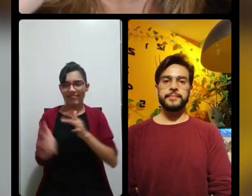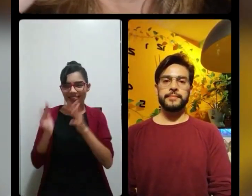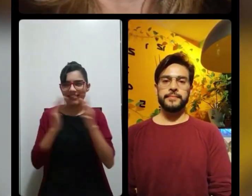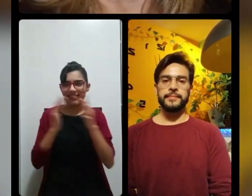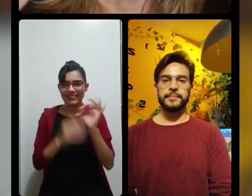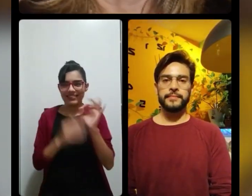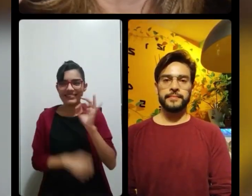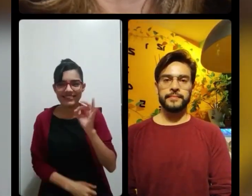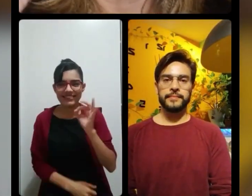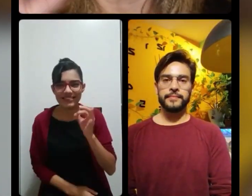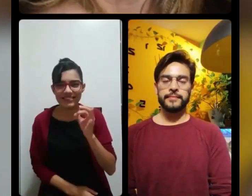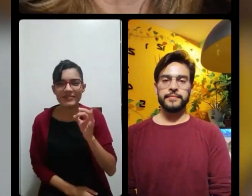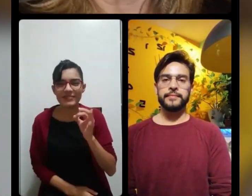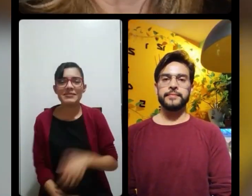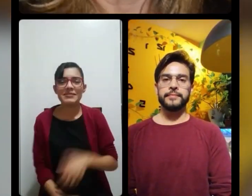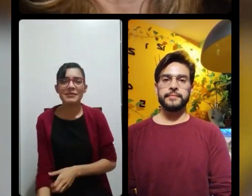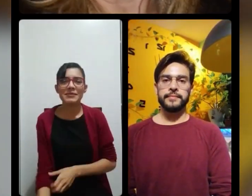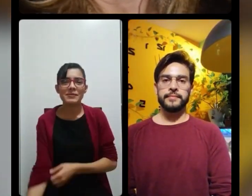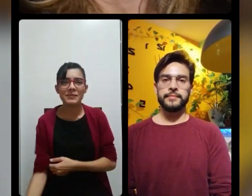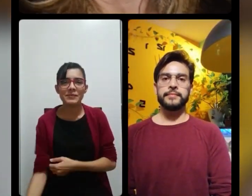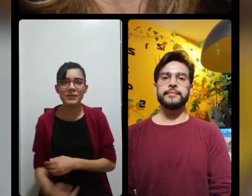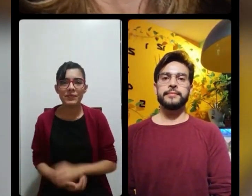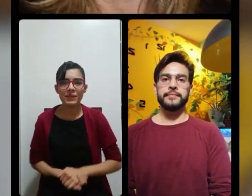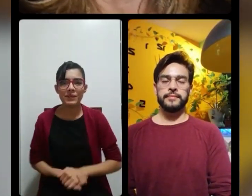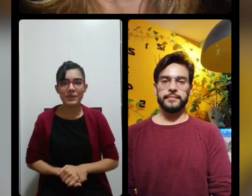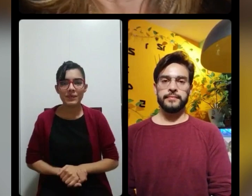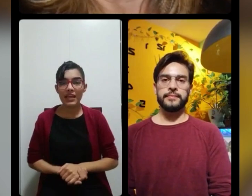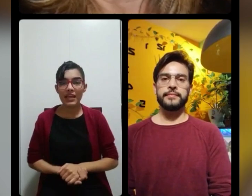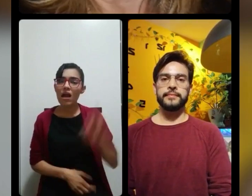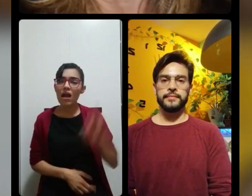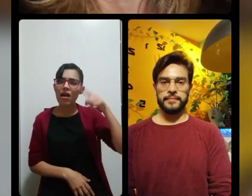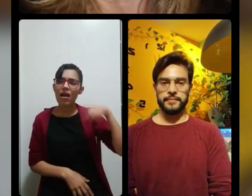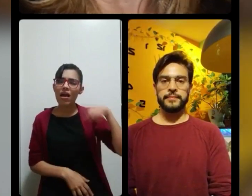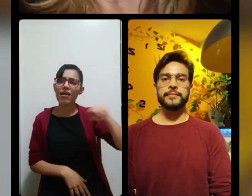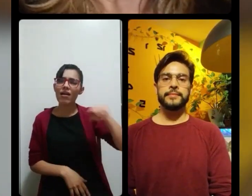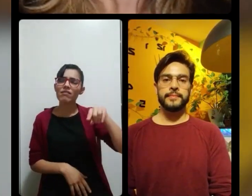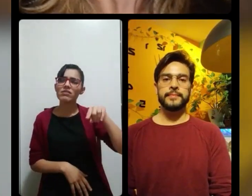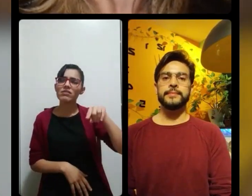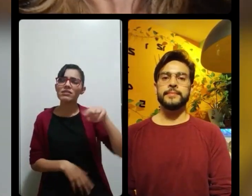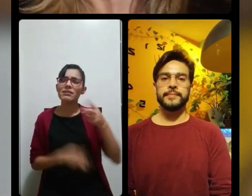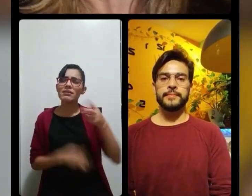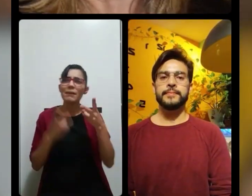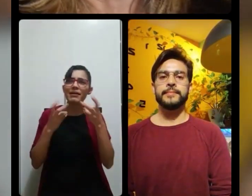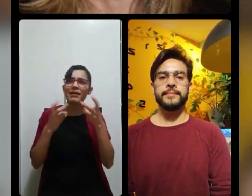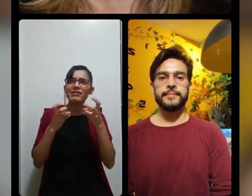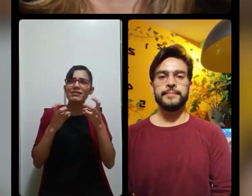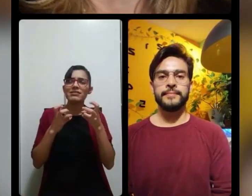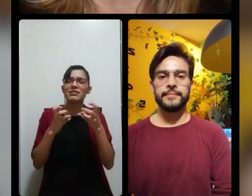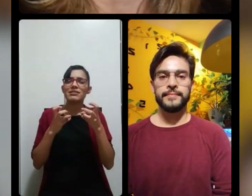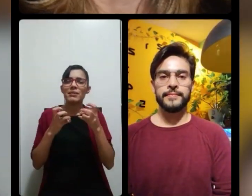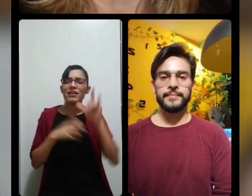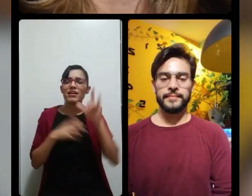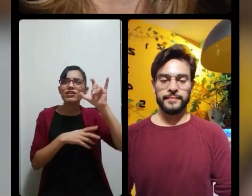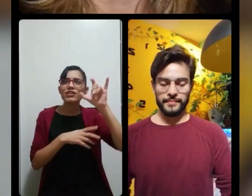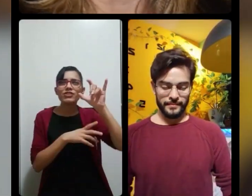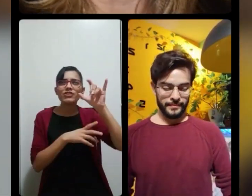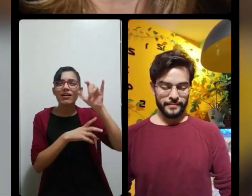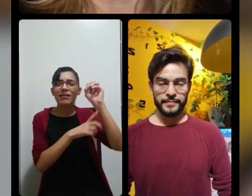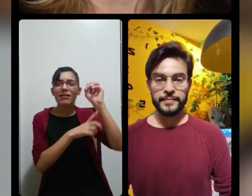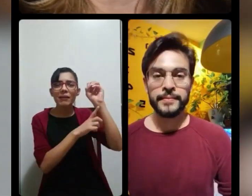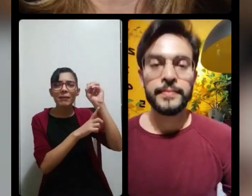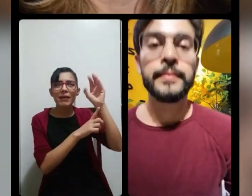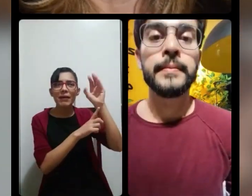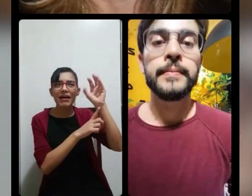nosso ícone está piscando lá ao vivo, eles começam a entrar. Enquanto isso, eu vou falando um pouquinho aqui do que